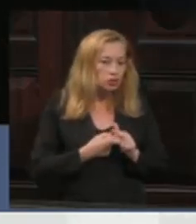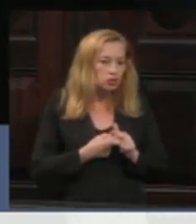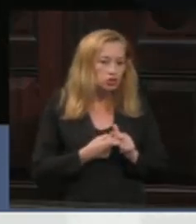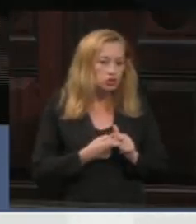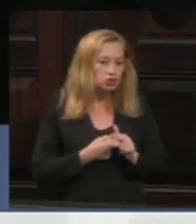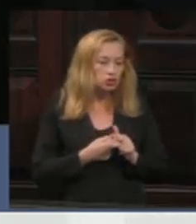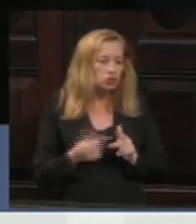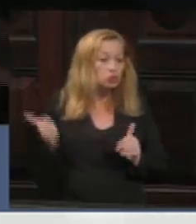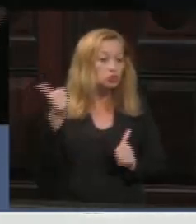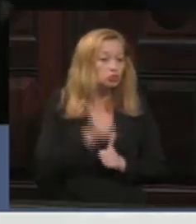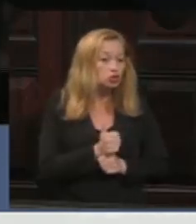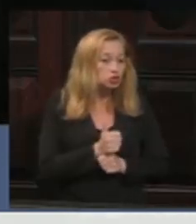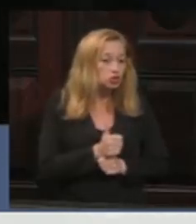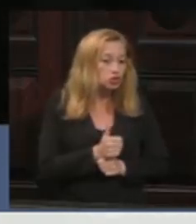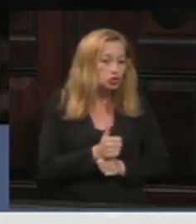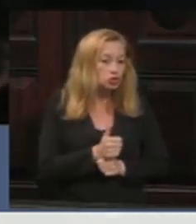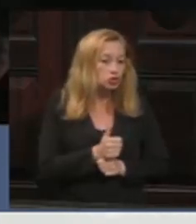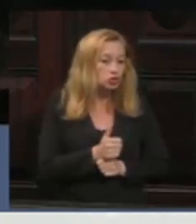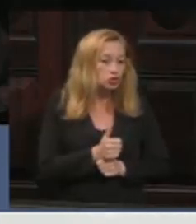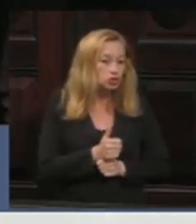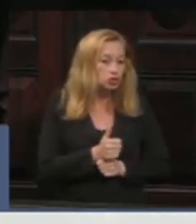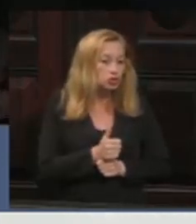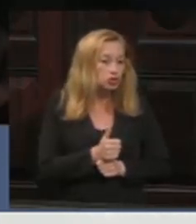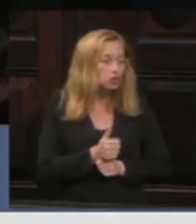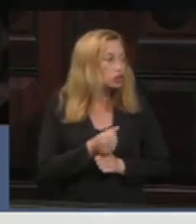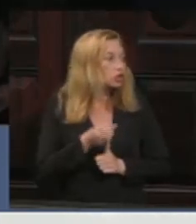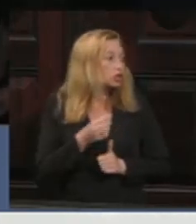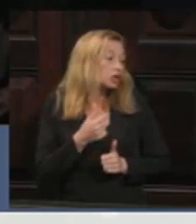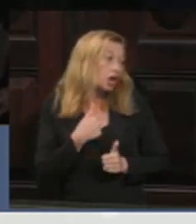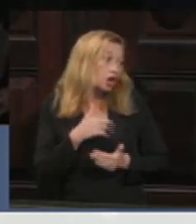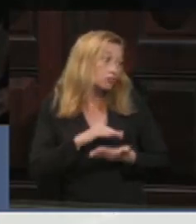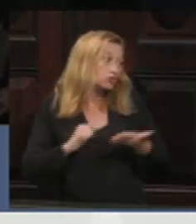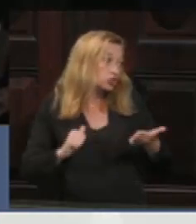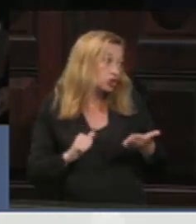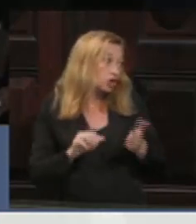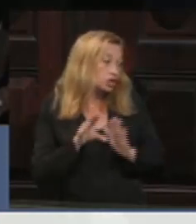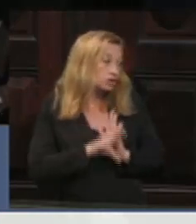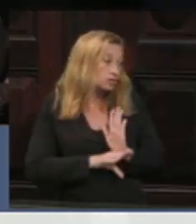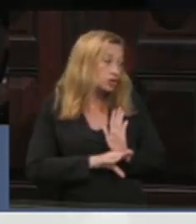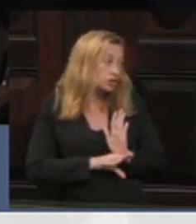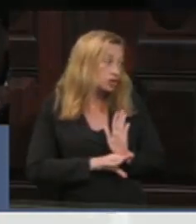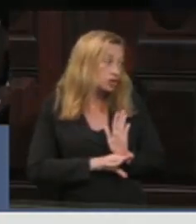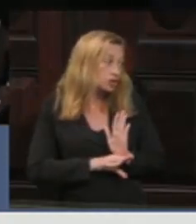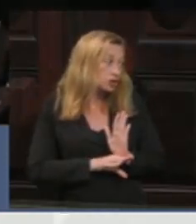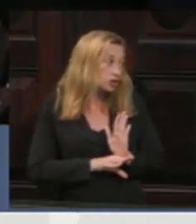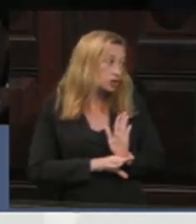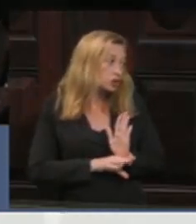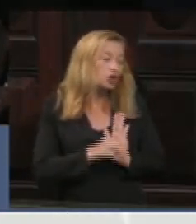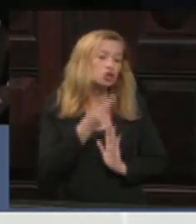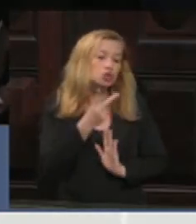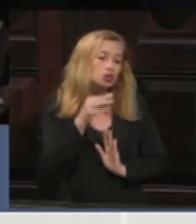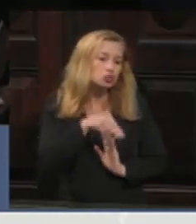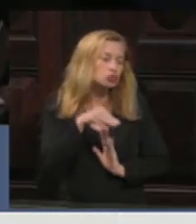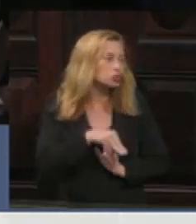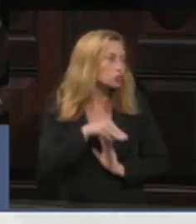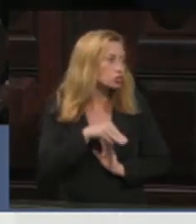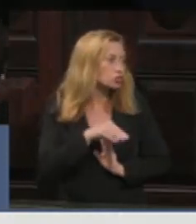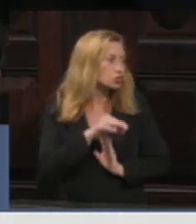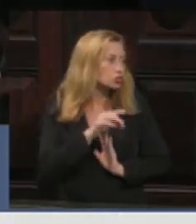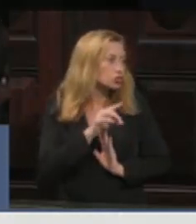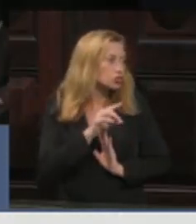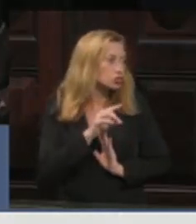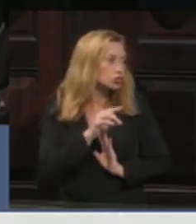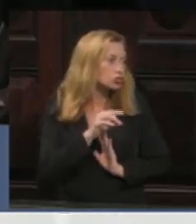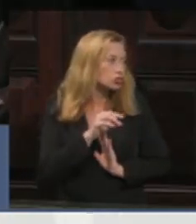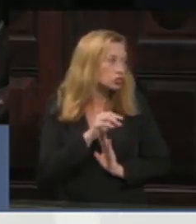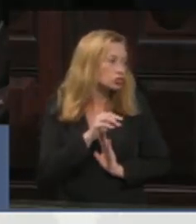substitutivo. Se houver um novo substitutivo, eu vou retirar as minhas emendas. Vossa Excelência suspende por 2 minutinhos? 2 minutos.